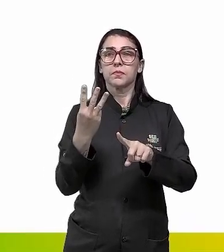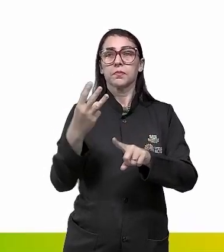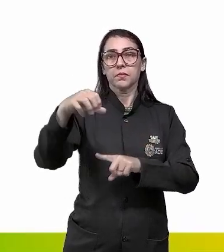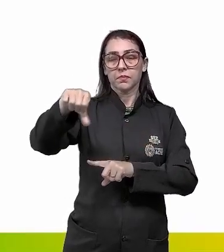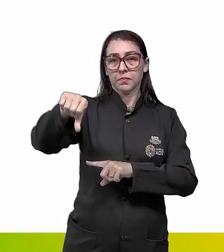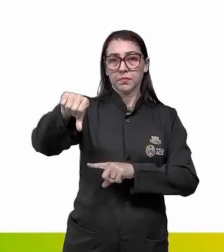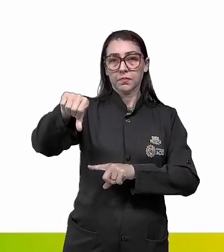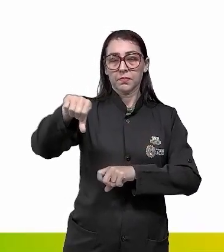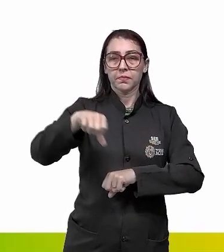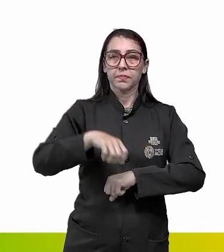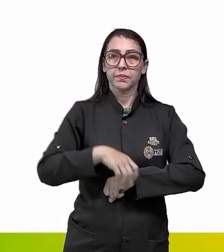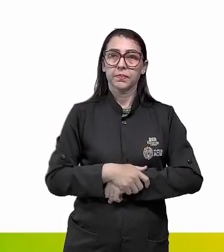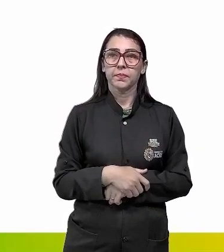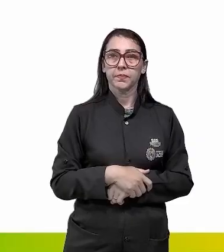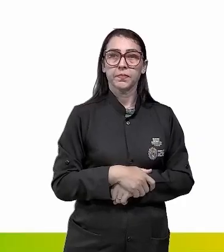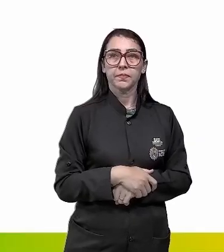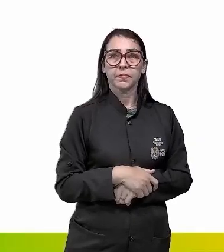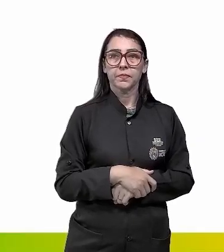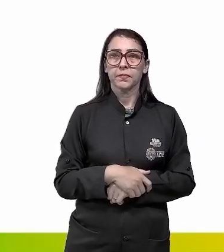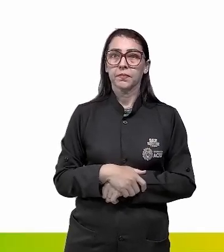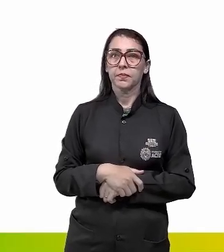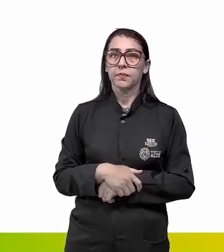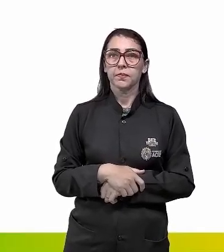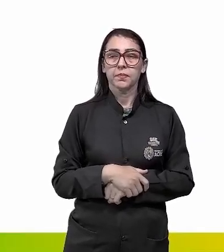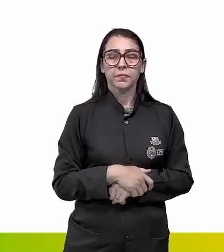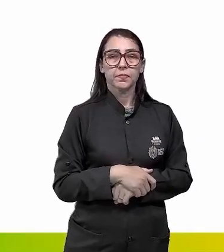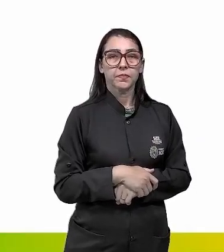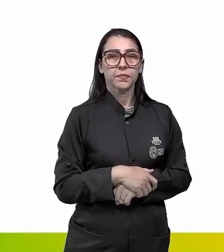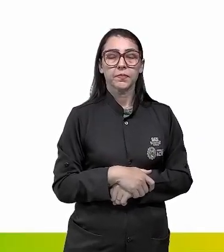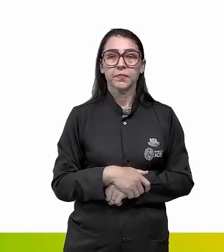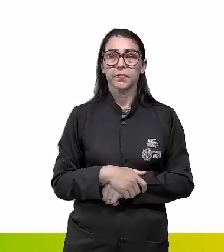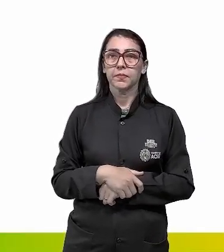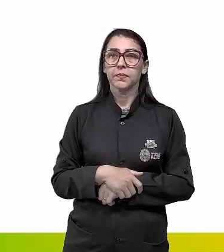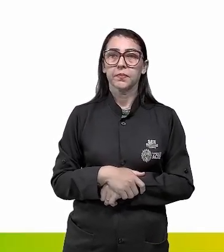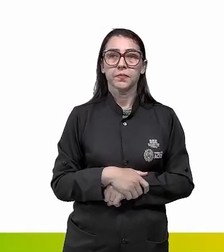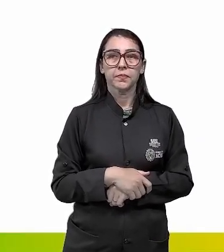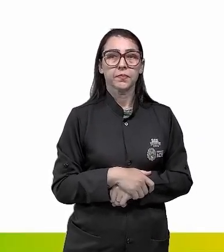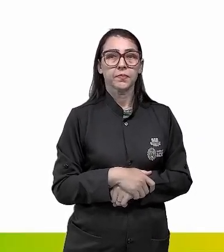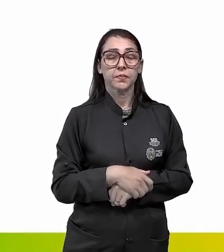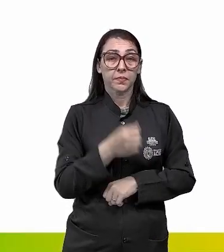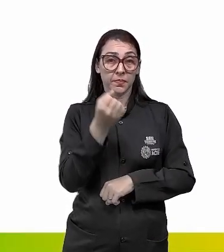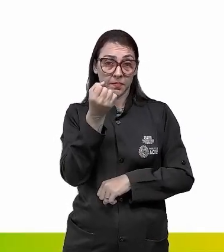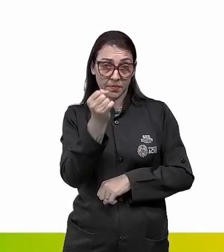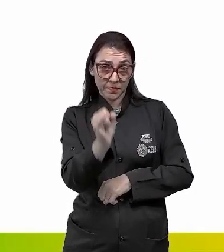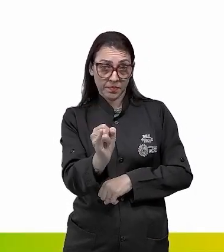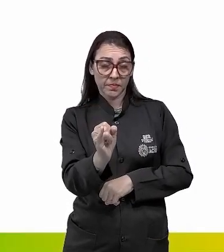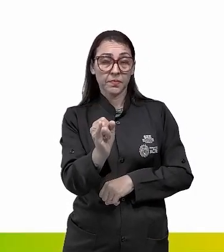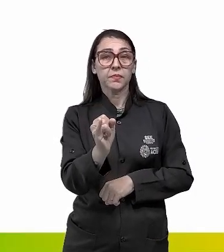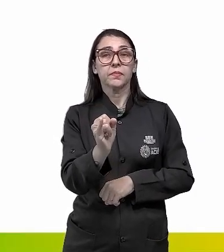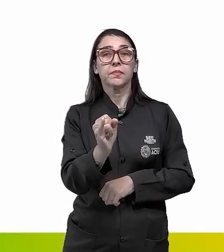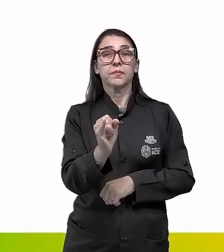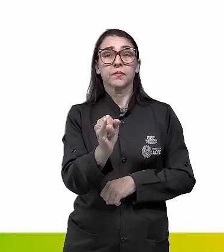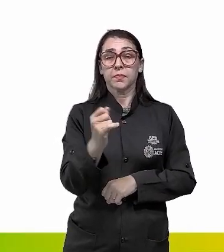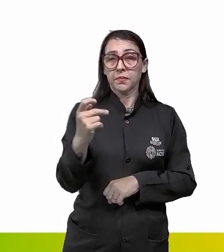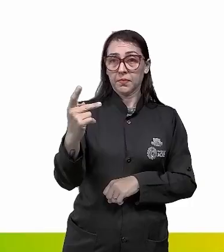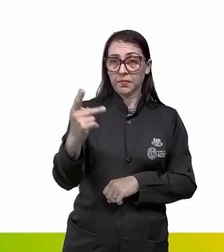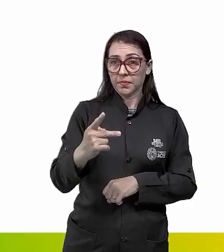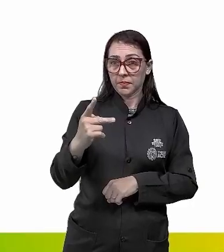3. Em outras palavras, 9. Aqui, se eu quiser generalizar no